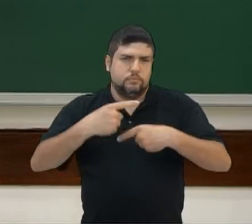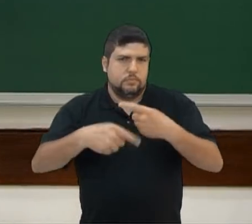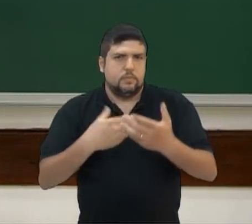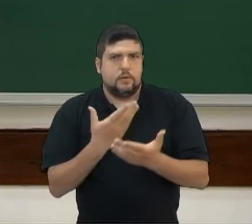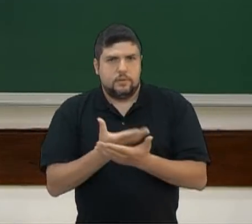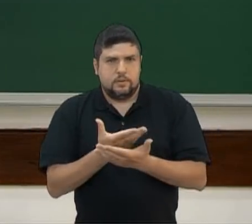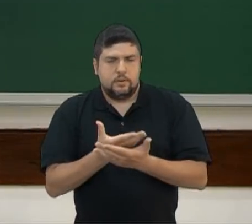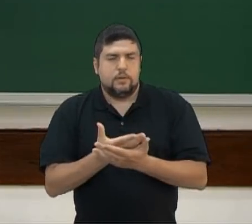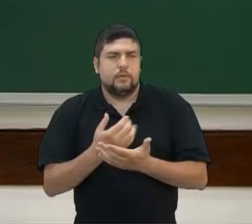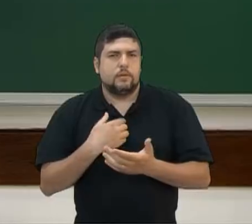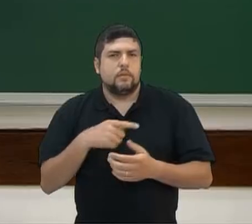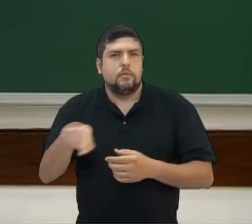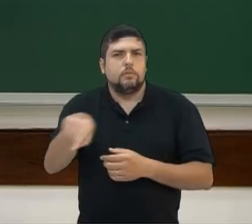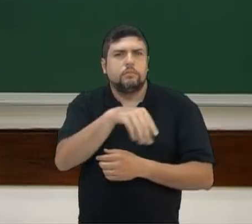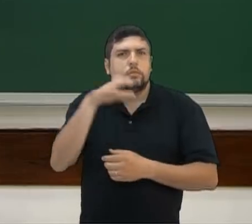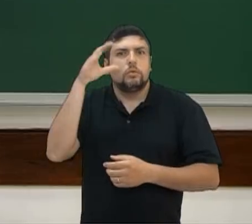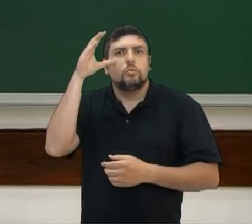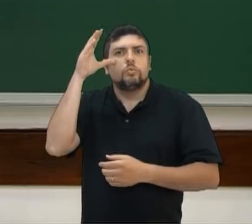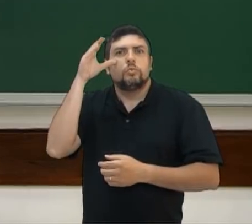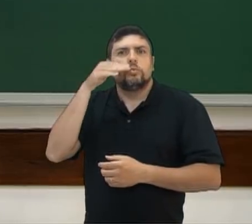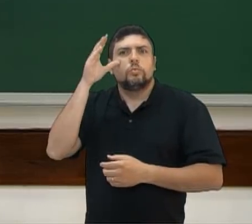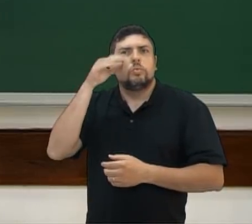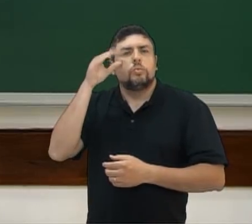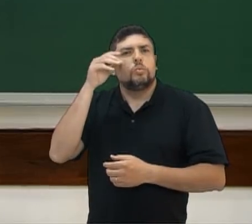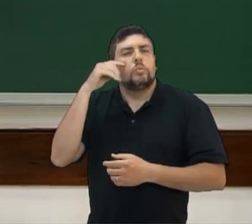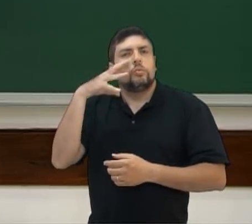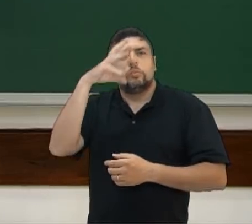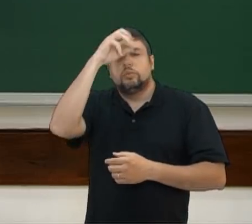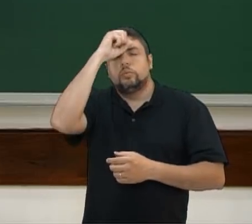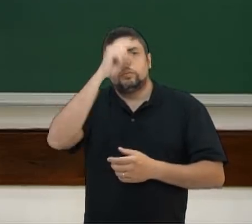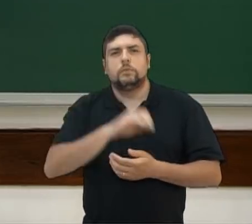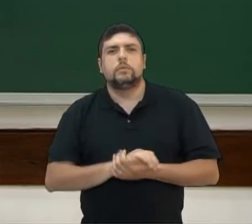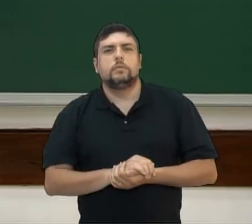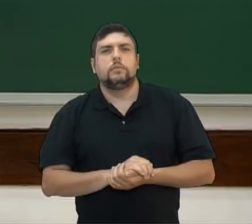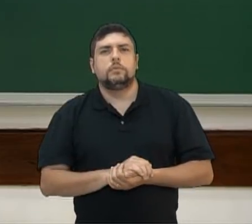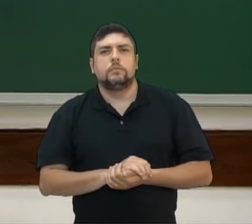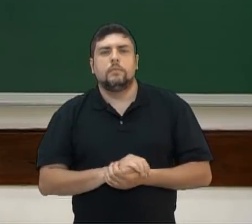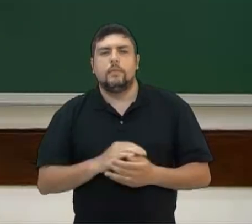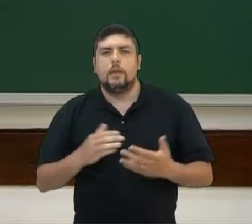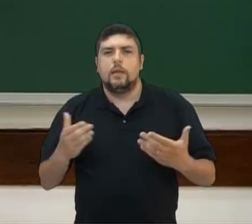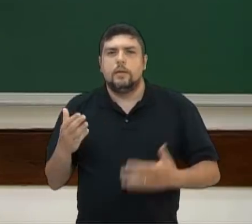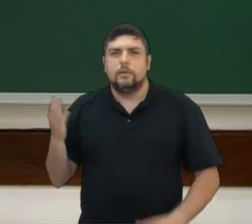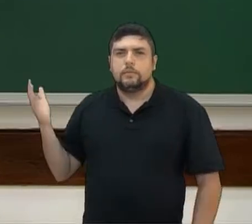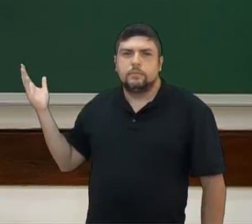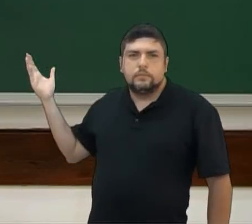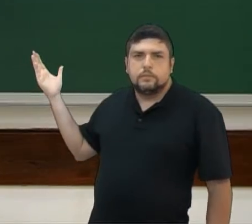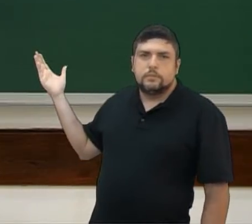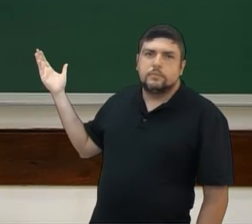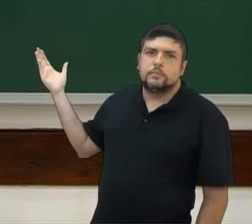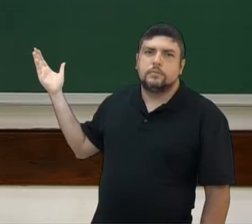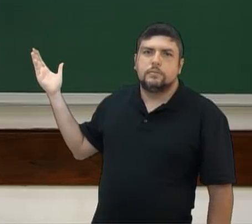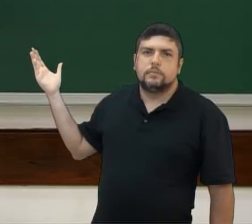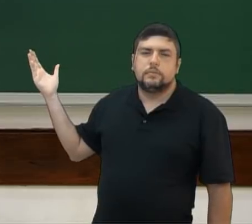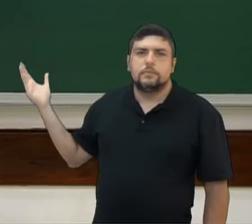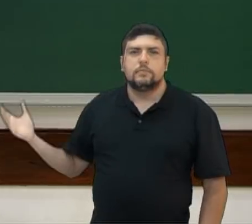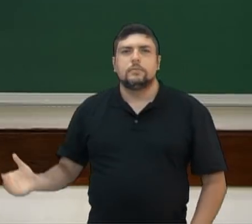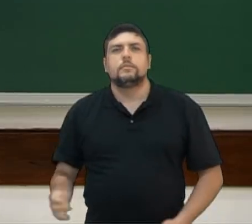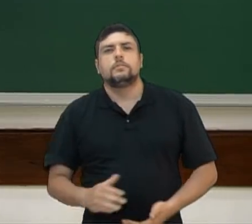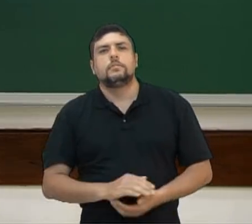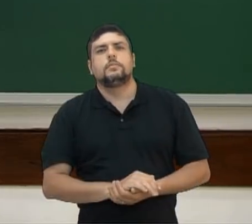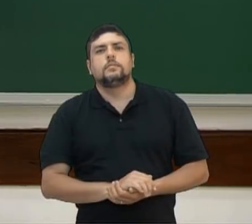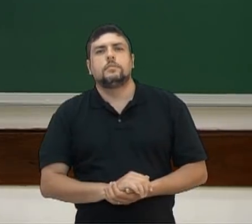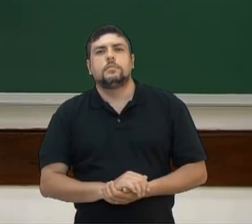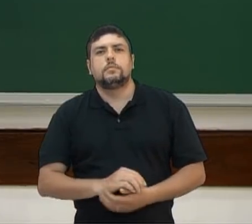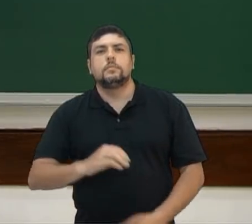aulas, para provocar vocês aqui quererem aprender mais. Nós vamos falar de um símbolo oriental que é o Om. Mas o Om não é